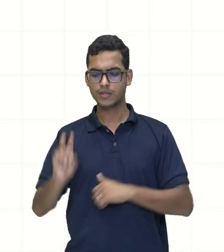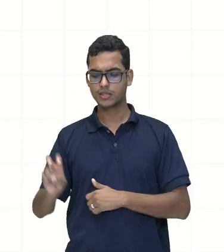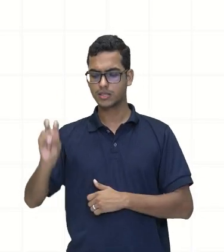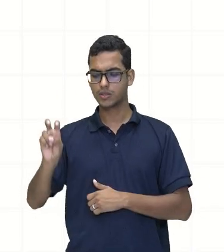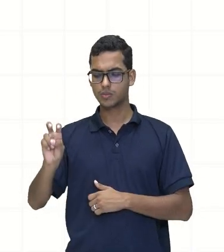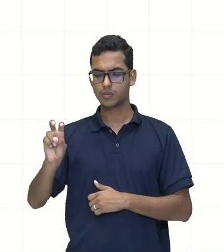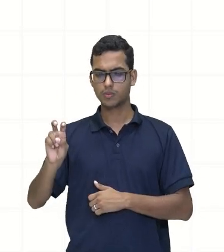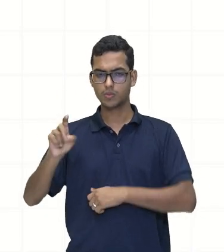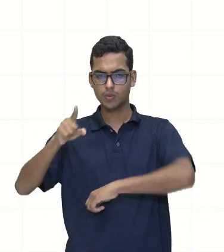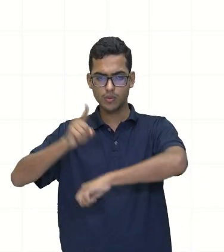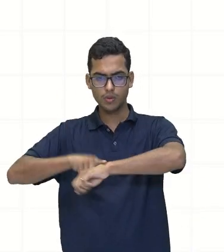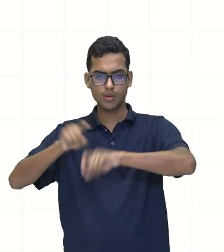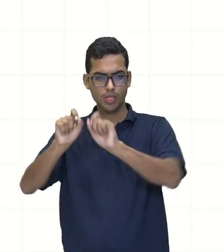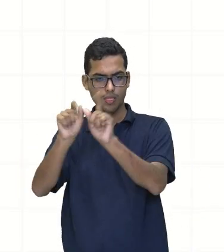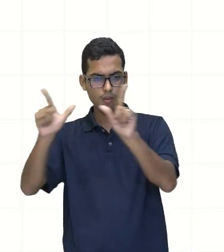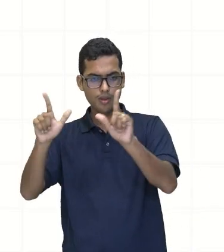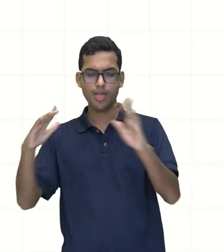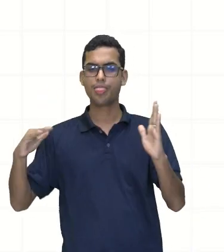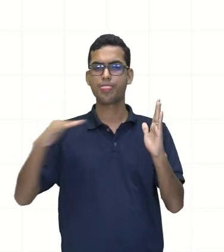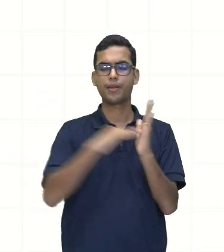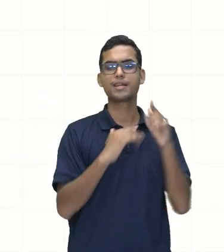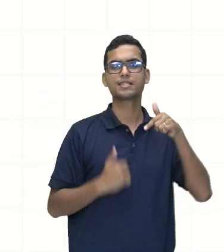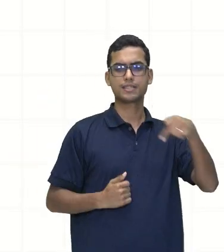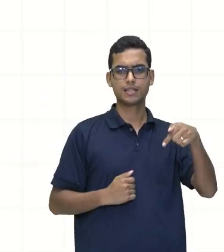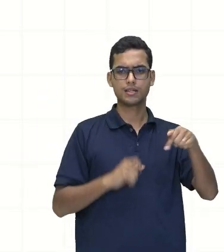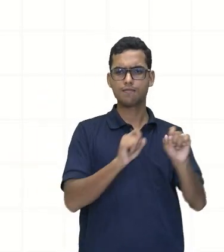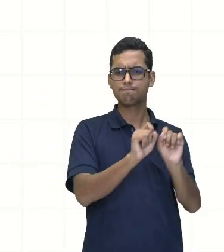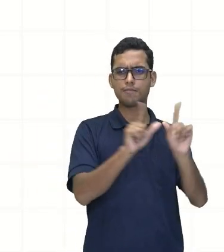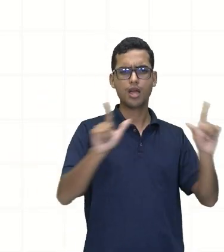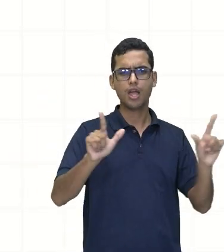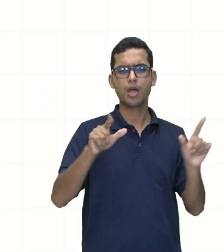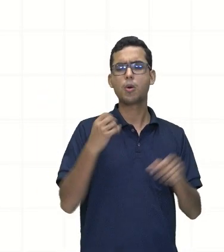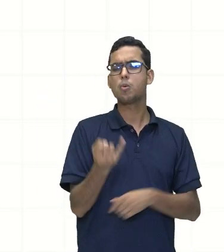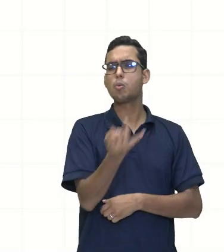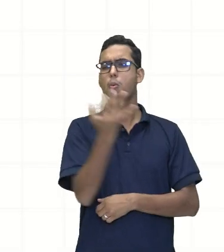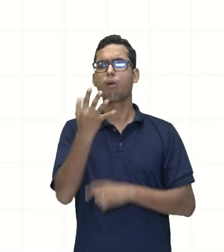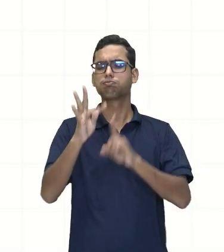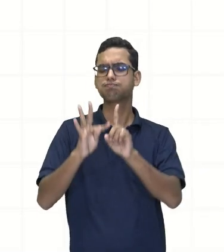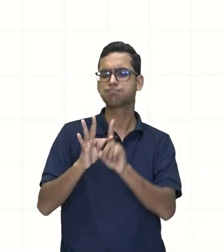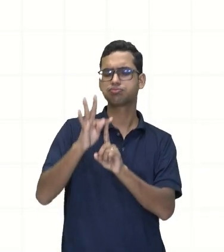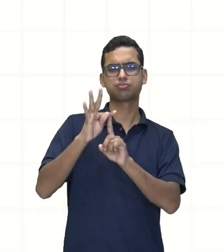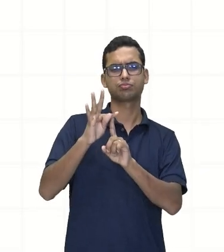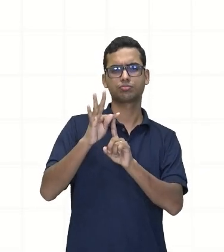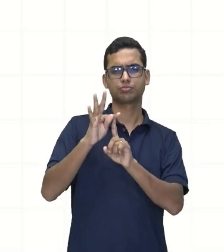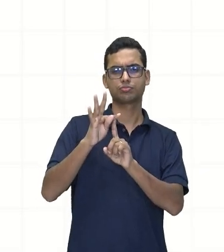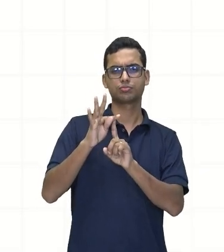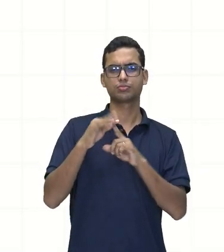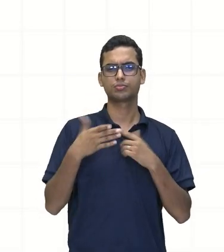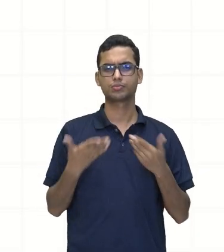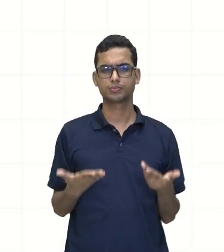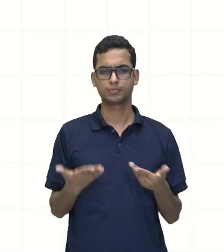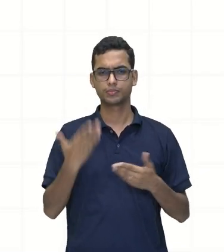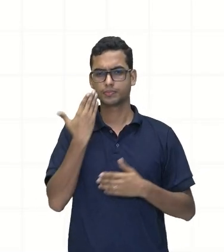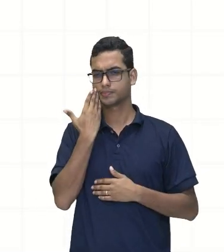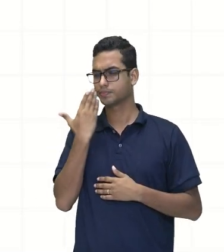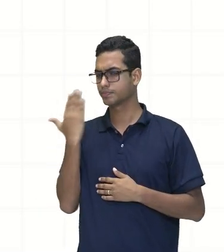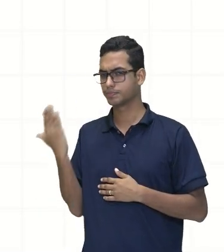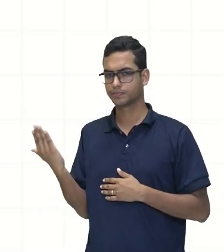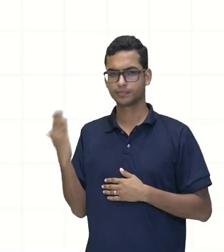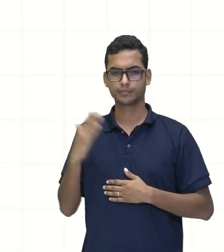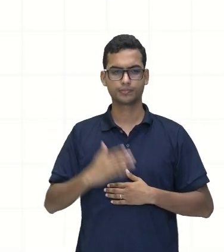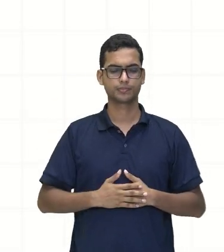lá. Temos aqui, né? Vou colocar aqui como se fosse o nosso termômetro.